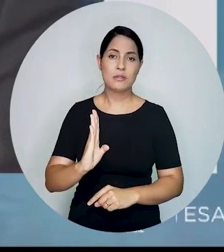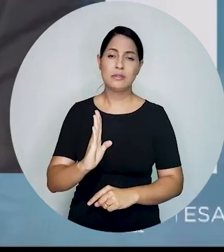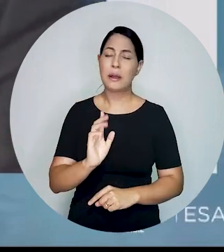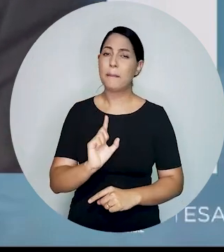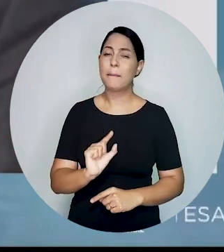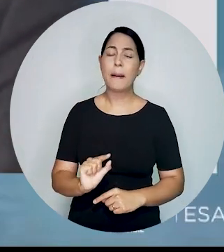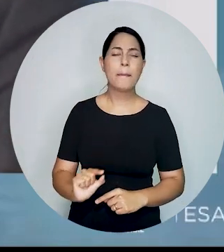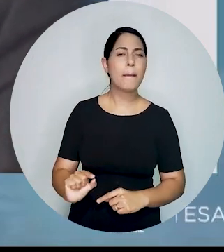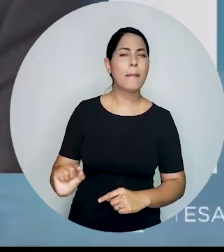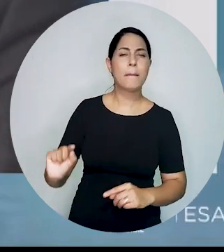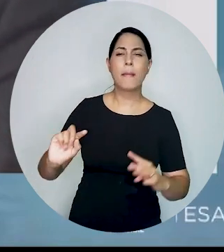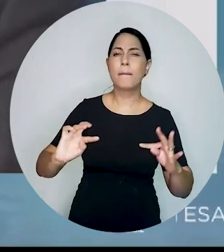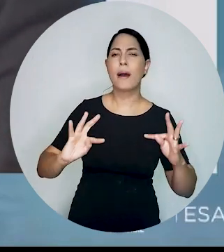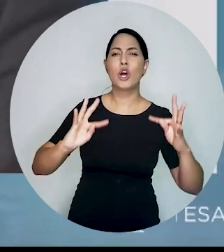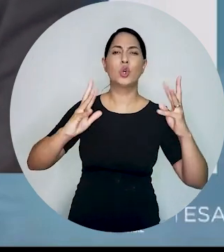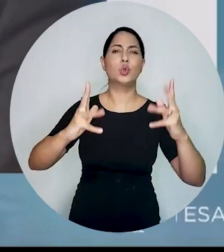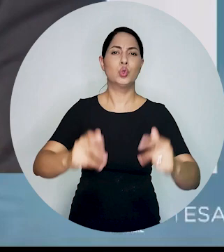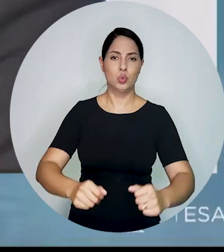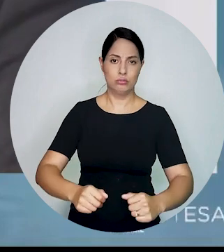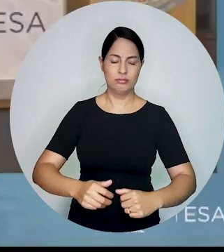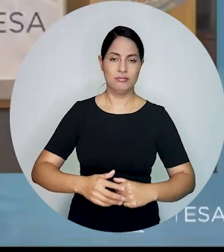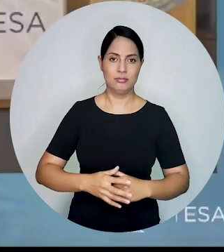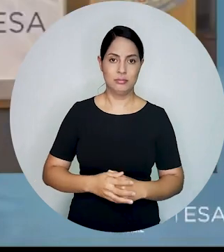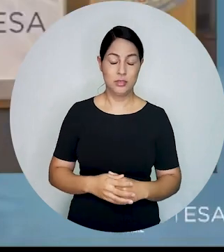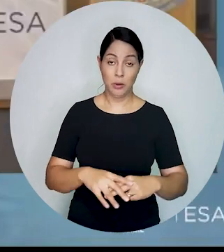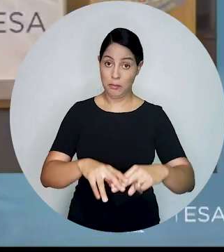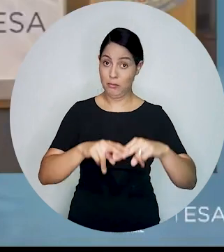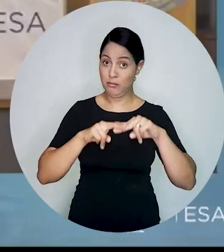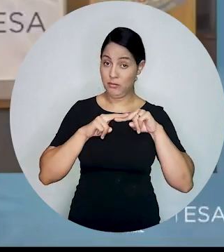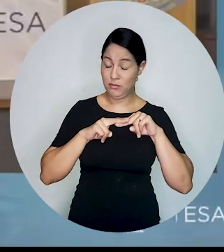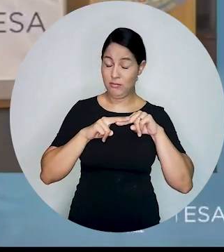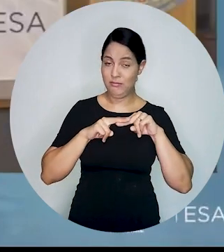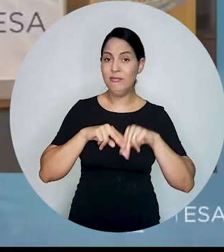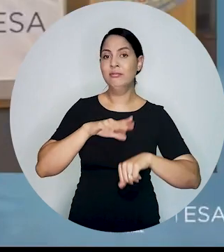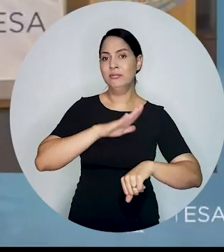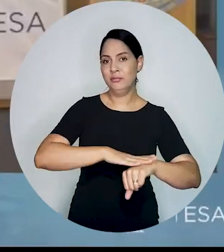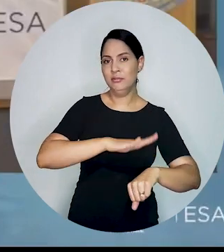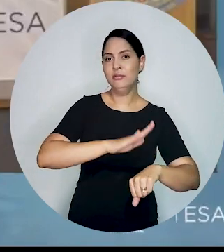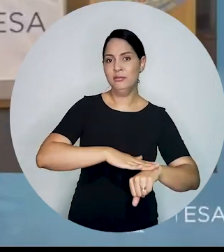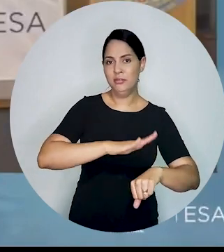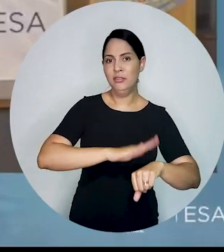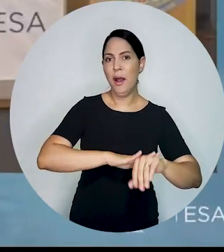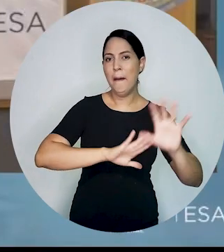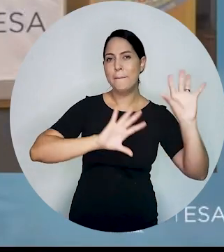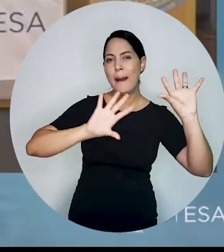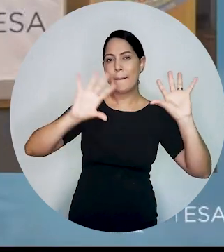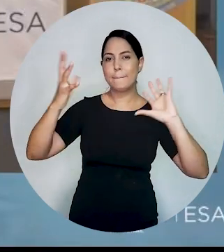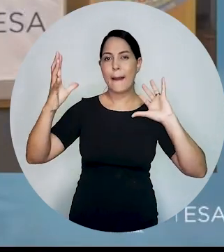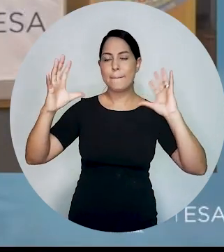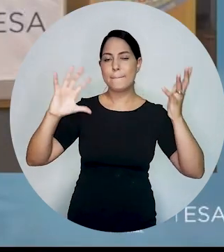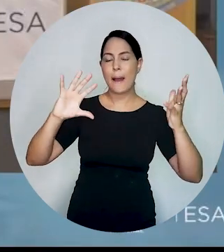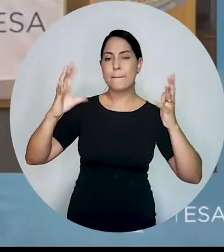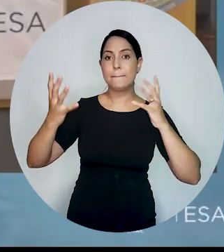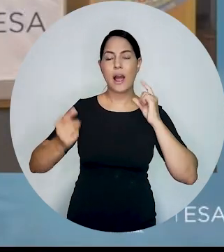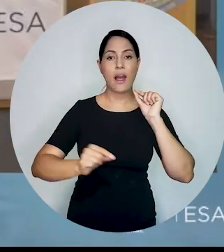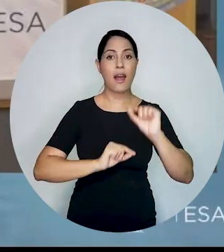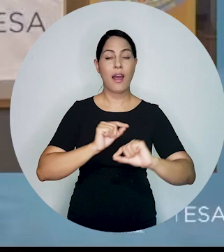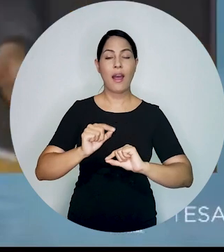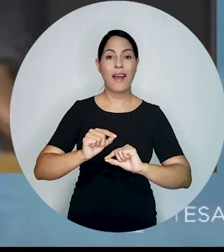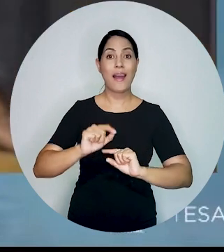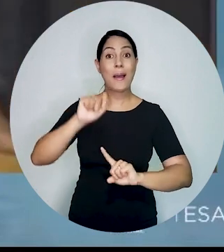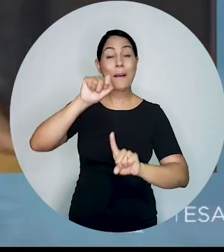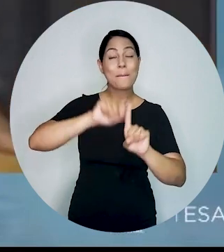da sociedade em todas as suas nuances. E por esta razão, num momento